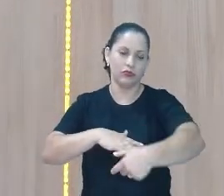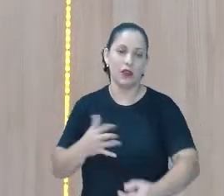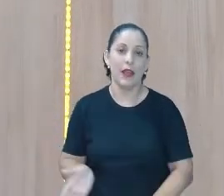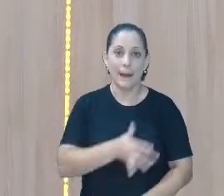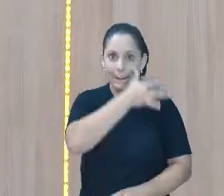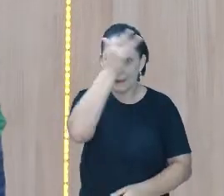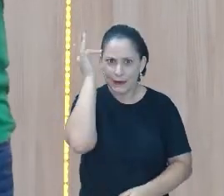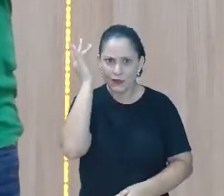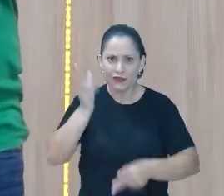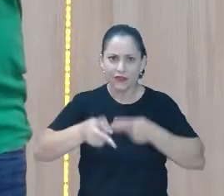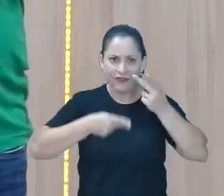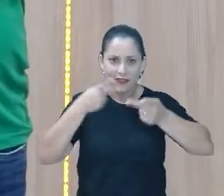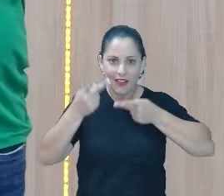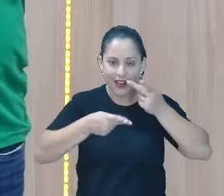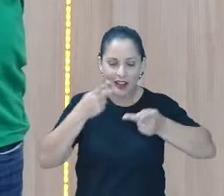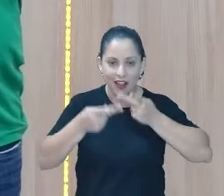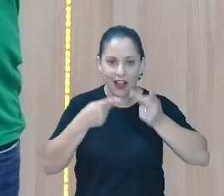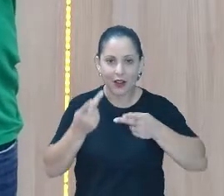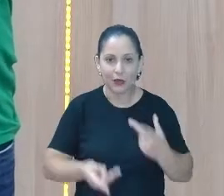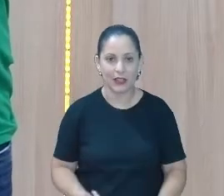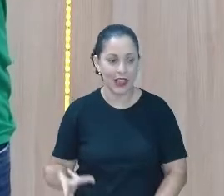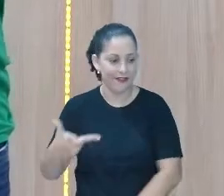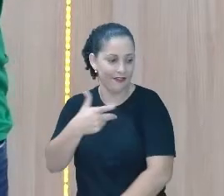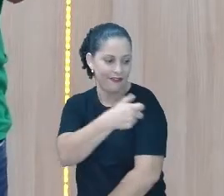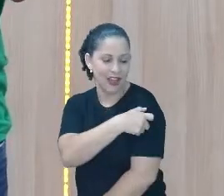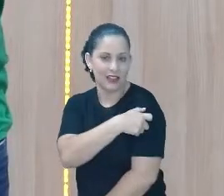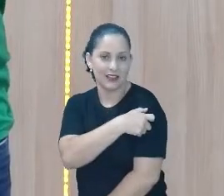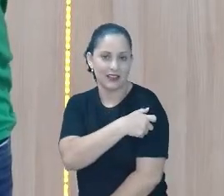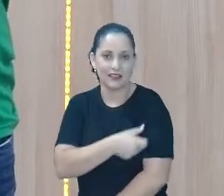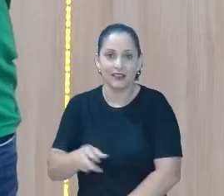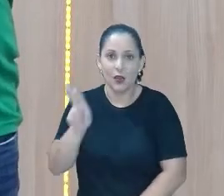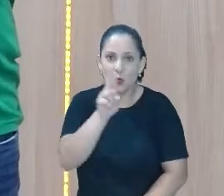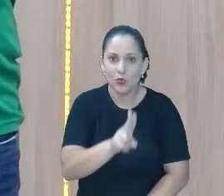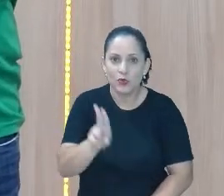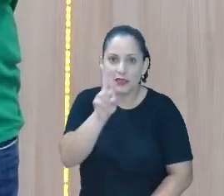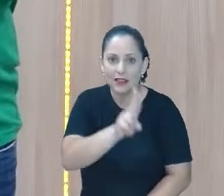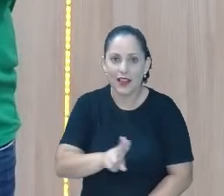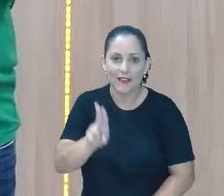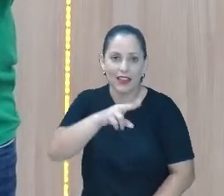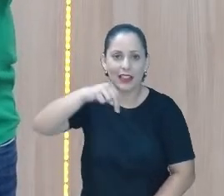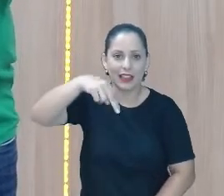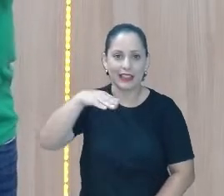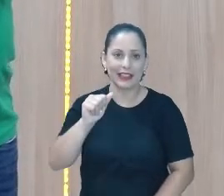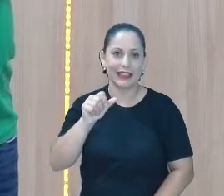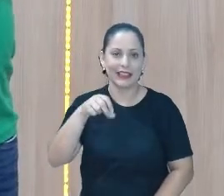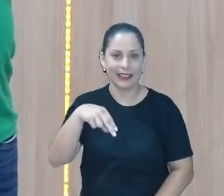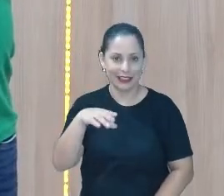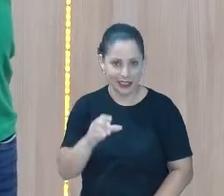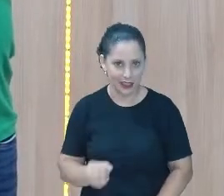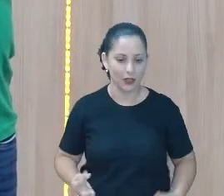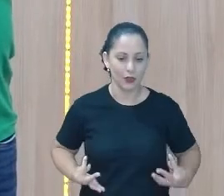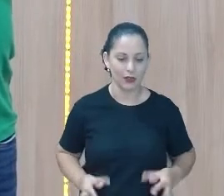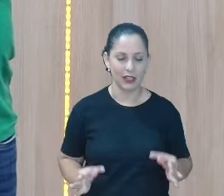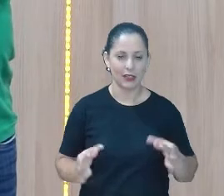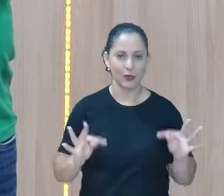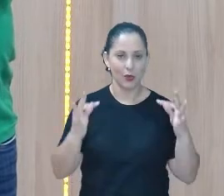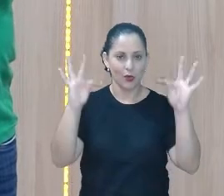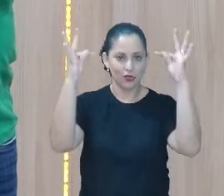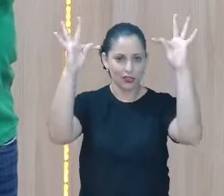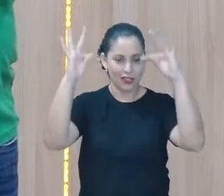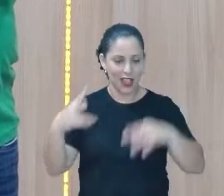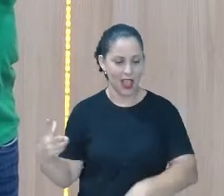tinham microchips utilizando de nanotecnologia, que com a vacina